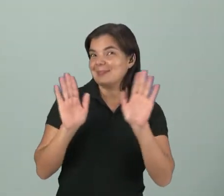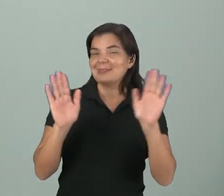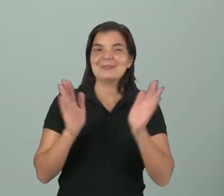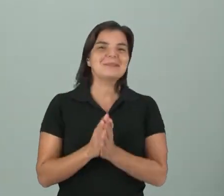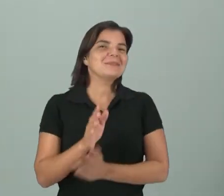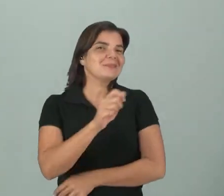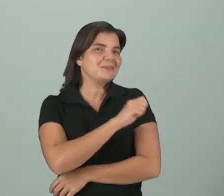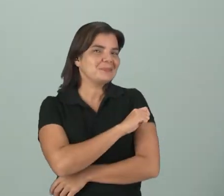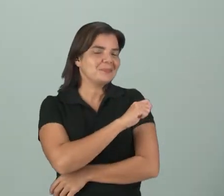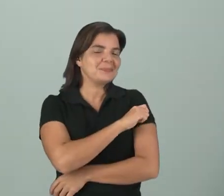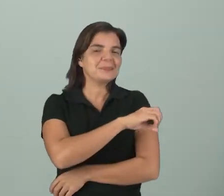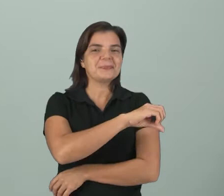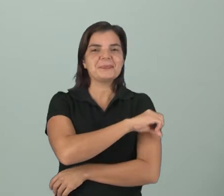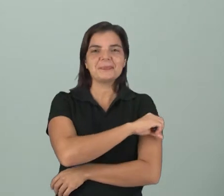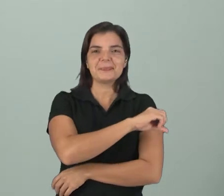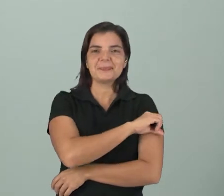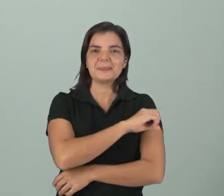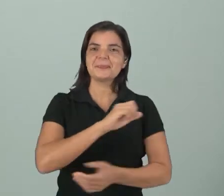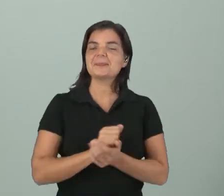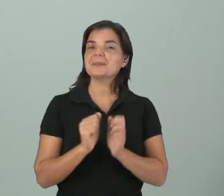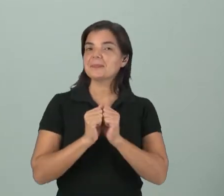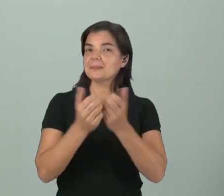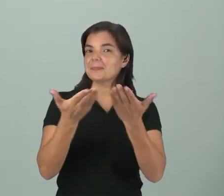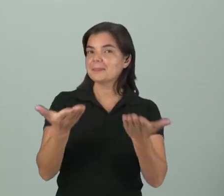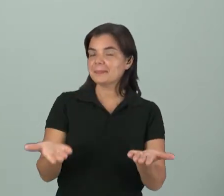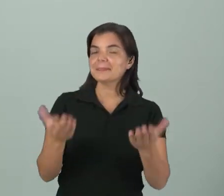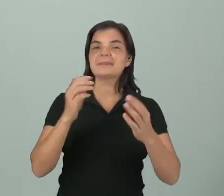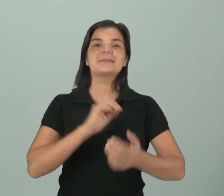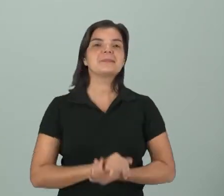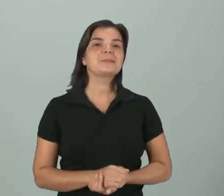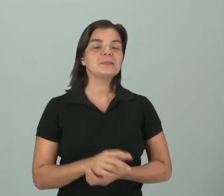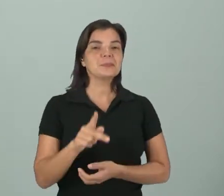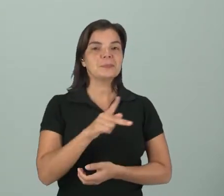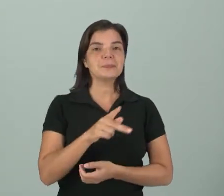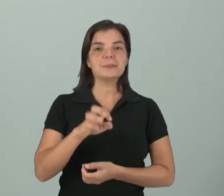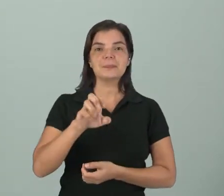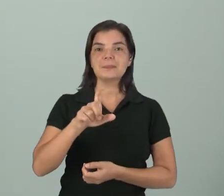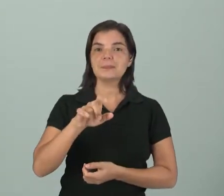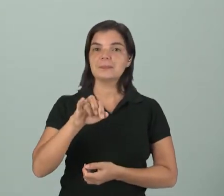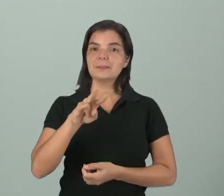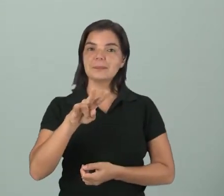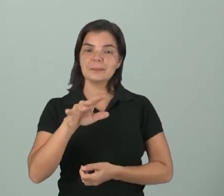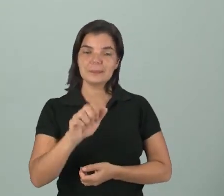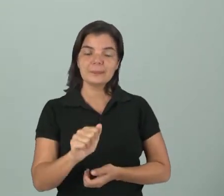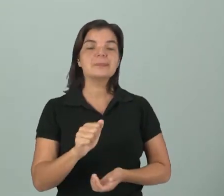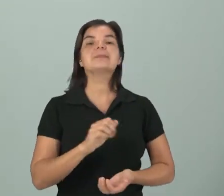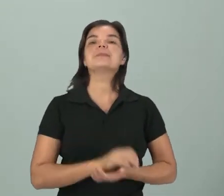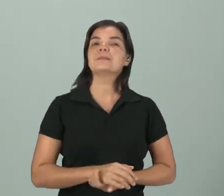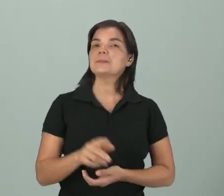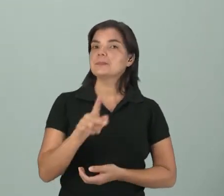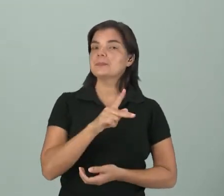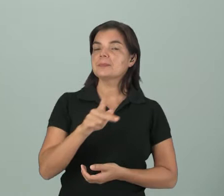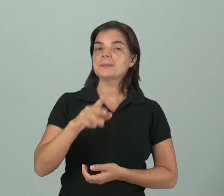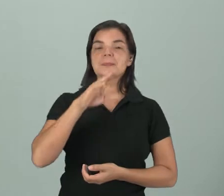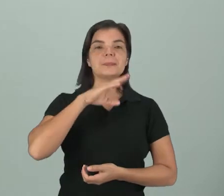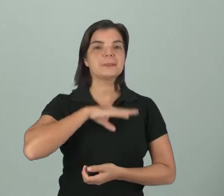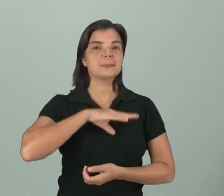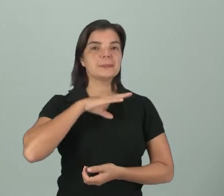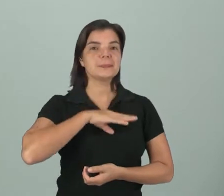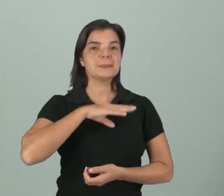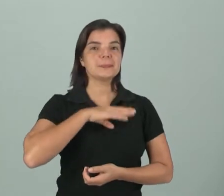Olá, queridos alunos do nono ano, estou aqui novamente com vocês. Sou a professora Elívia Soares, professora de